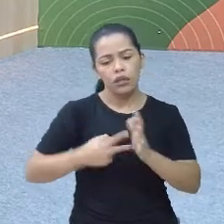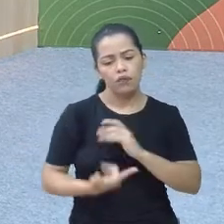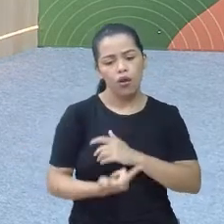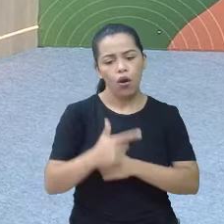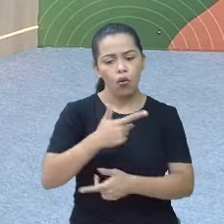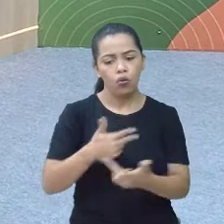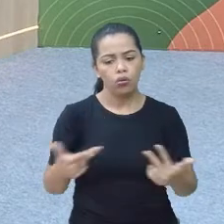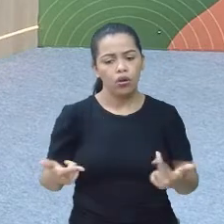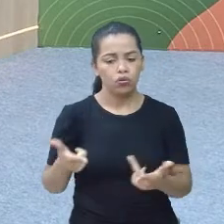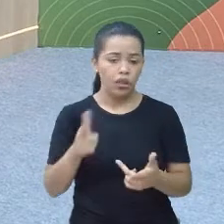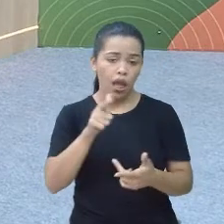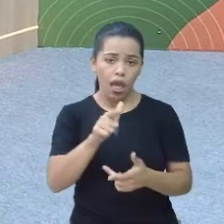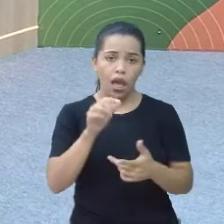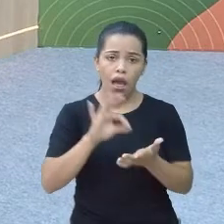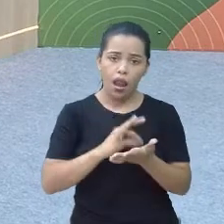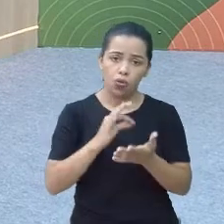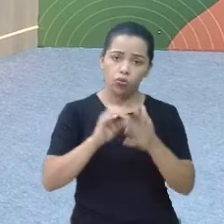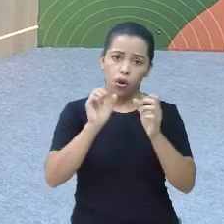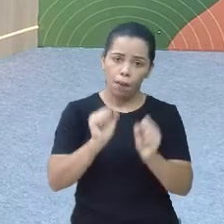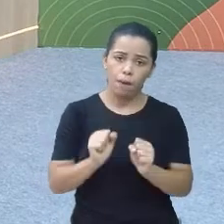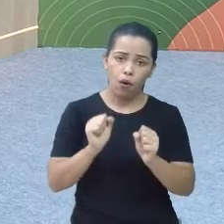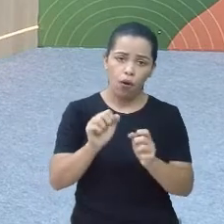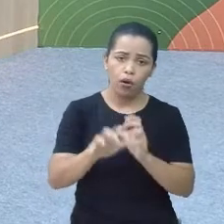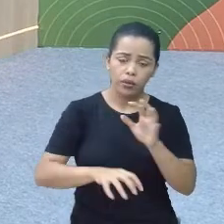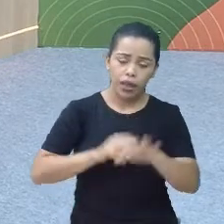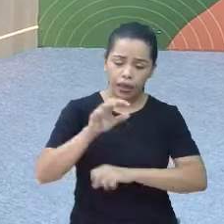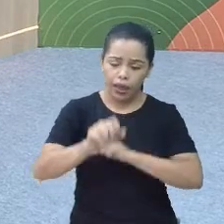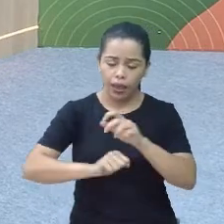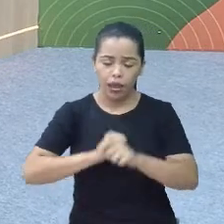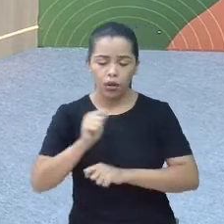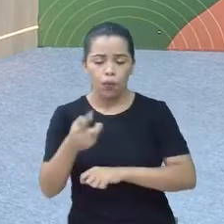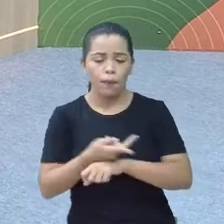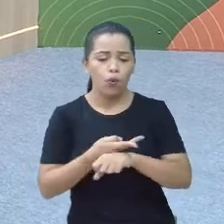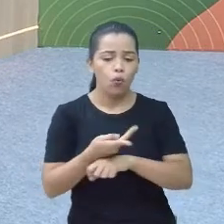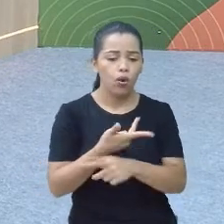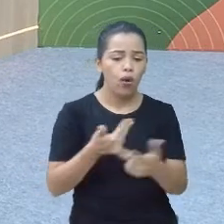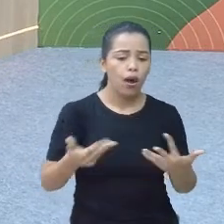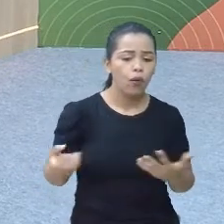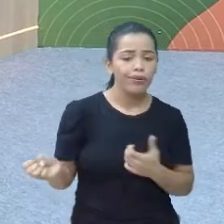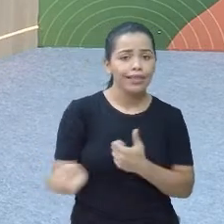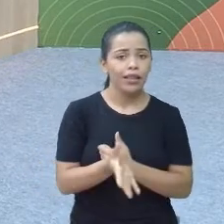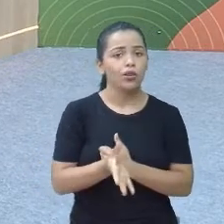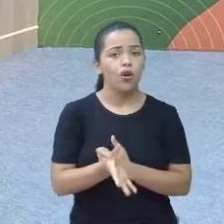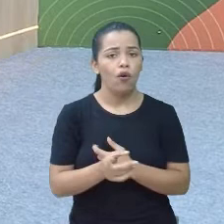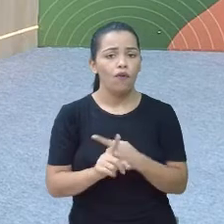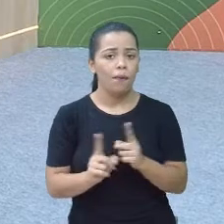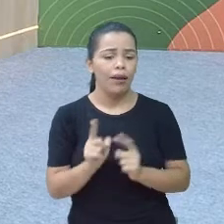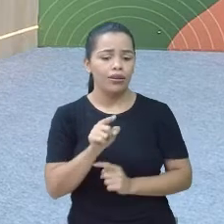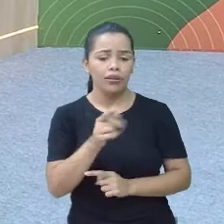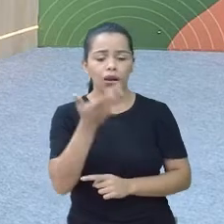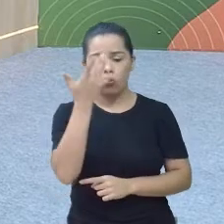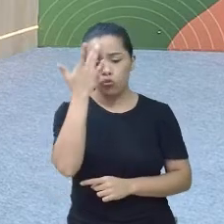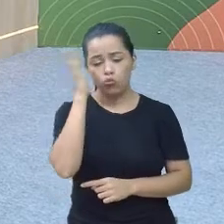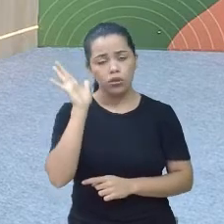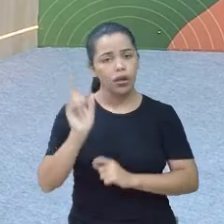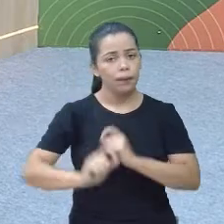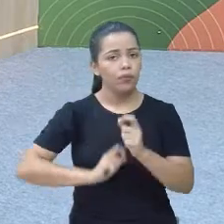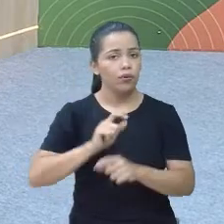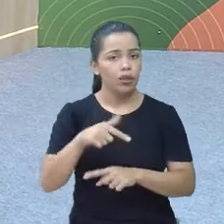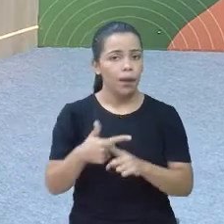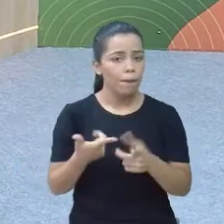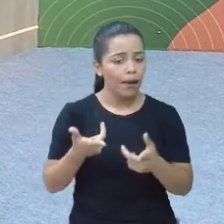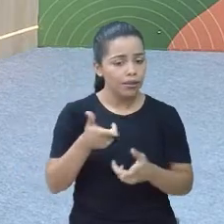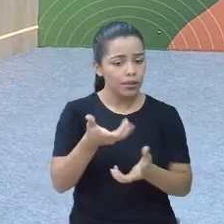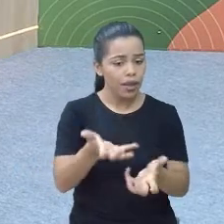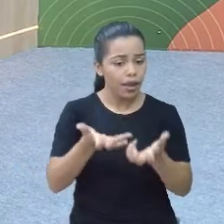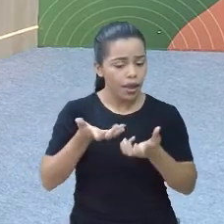estar querendo buscar algo novo, que ela não está perdida, ela só não sabe o que é. Então, ela almeja, o eu lírico almeja algo que